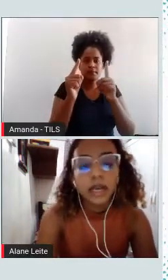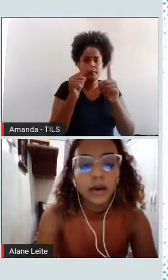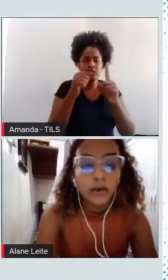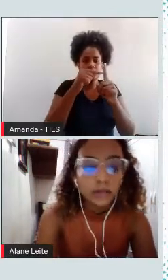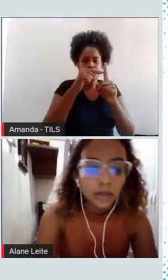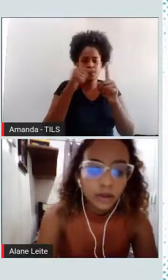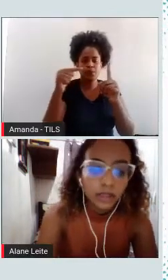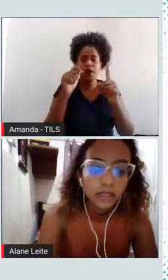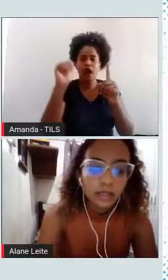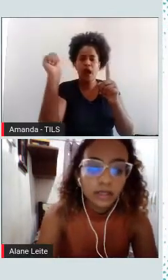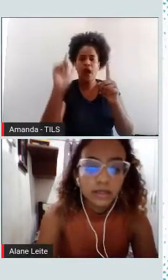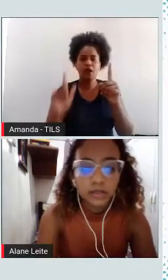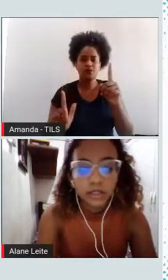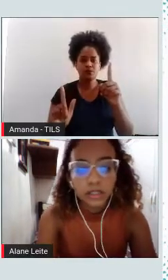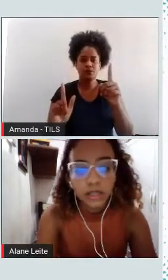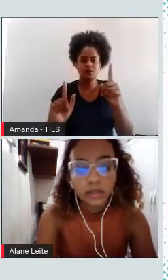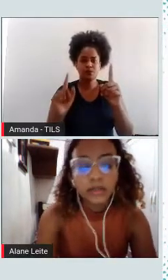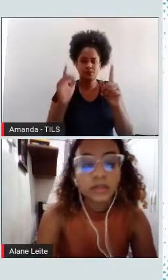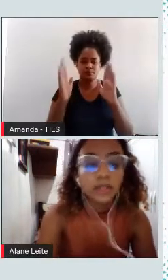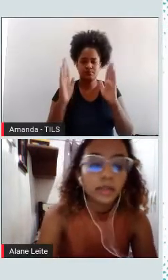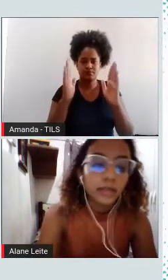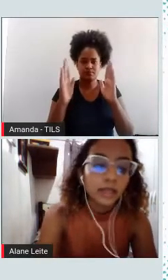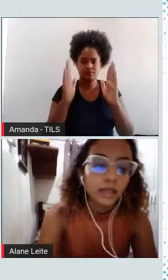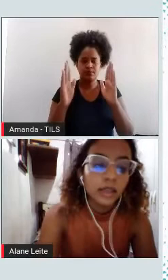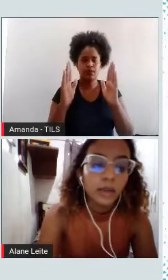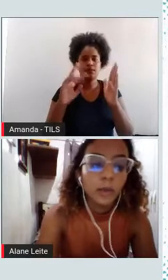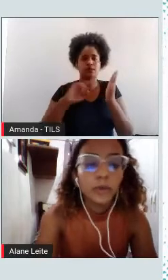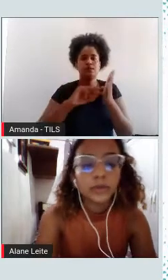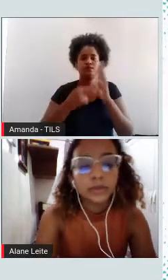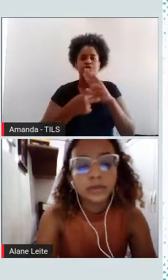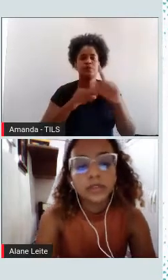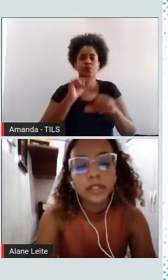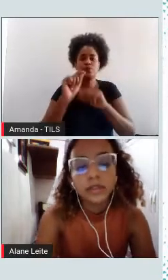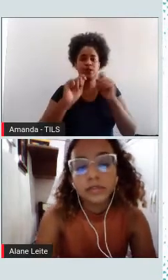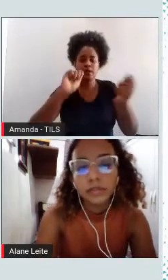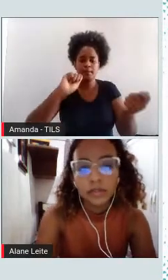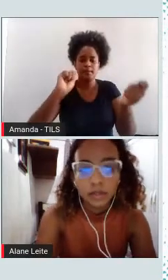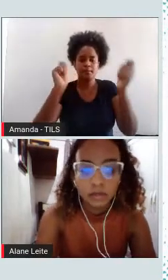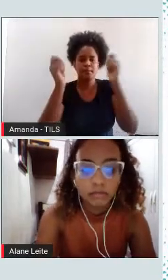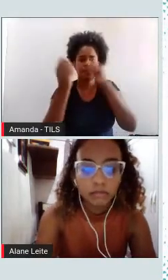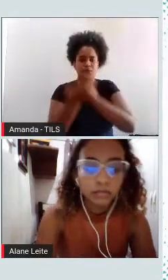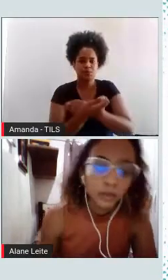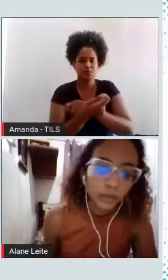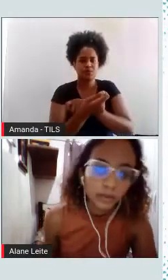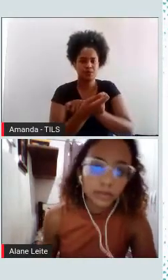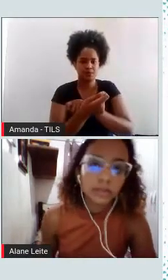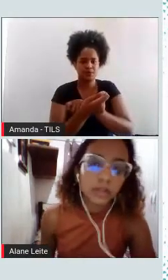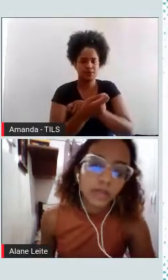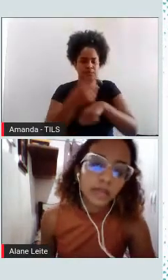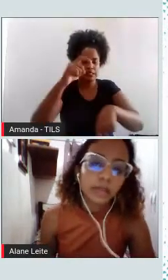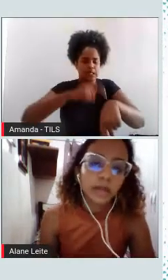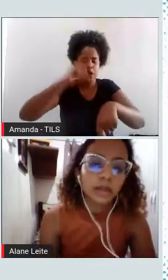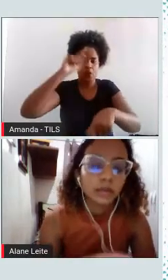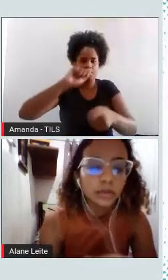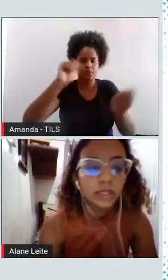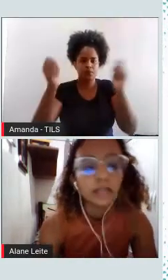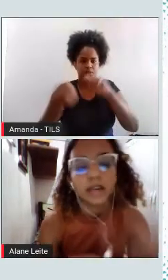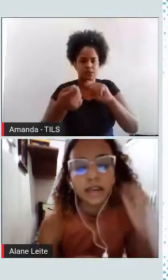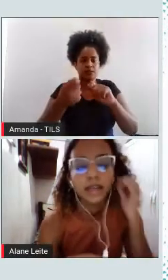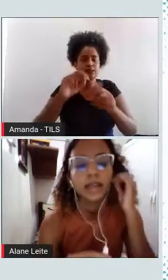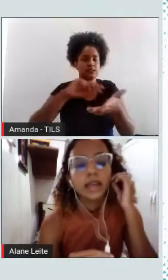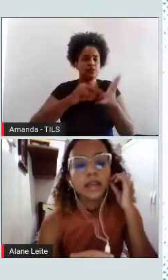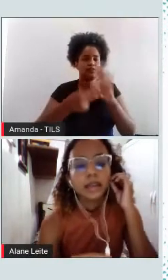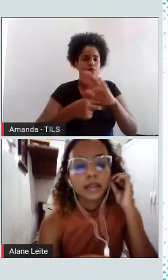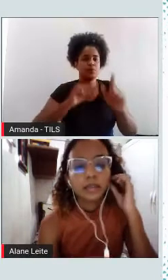líquido. Onde ocorre essa transição de estado é justamente o ponto de fusão. Ponto de fusão que é a temperatura